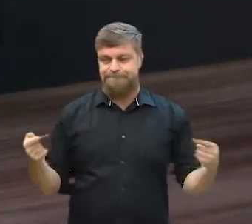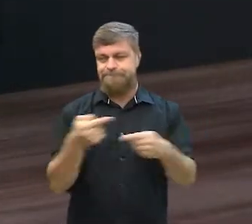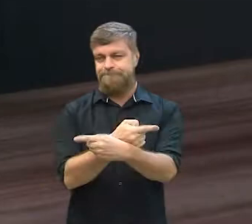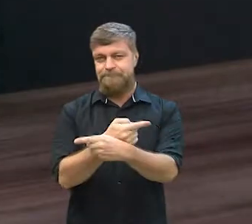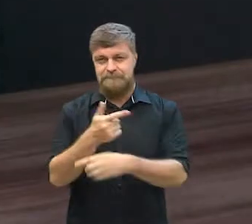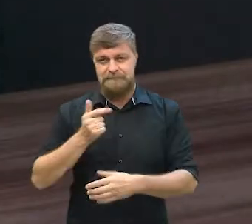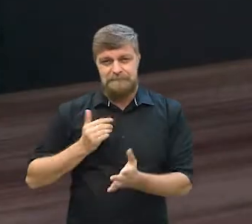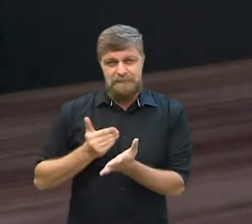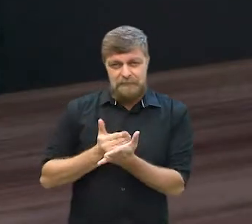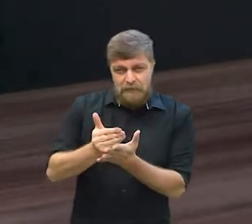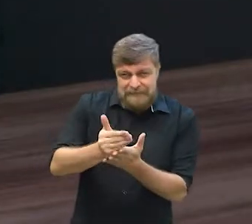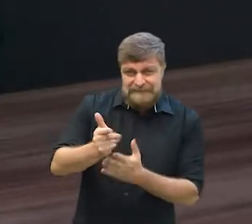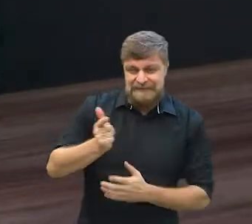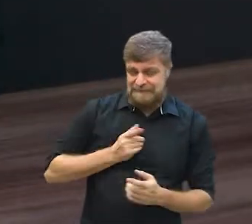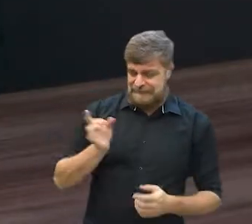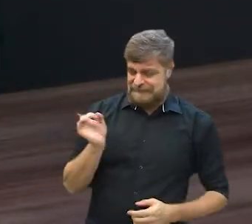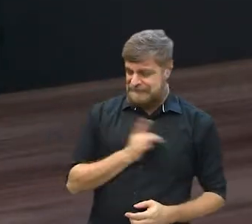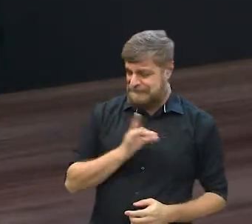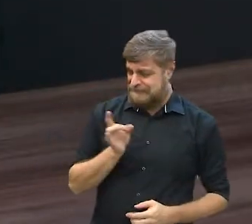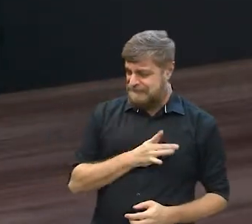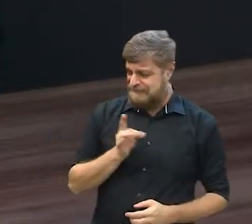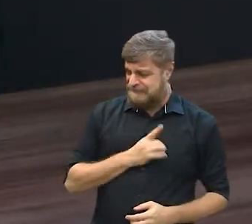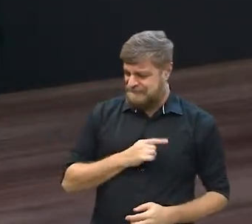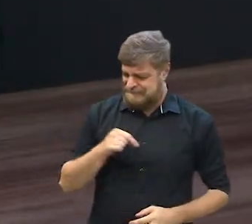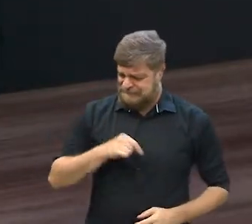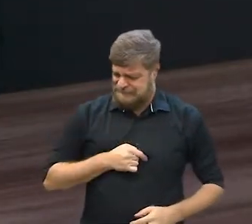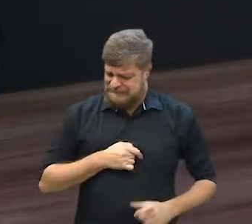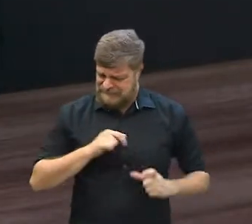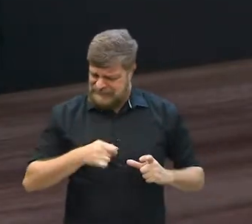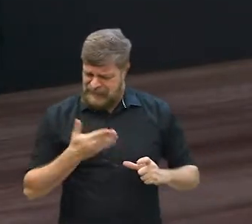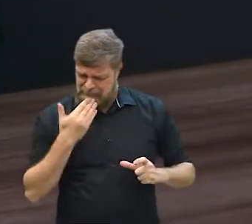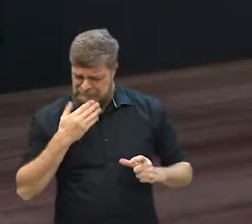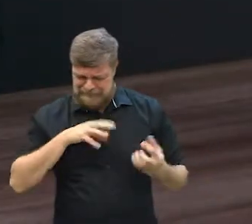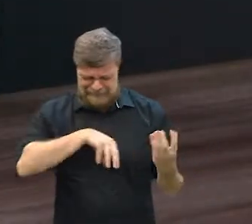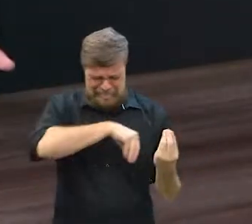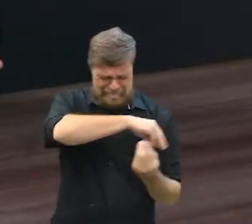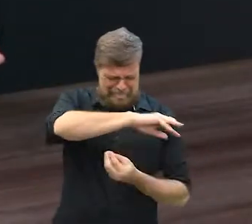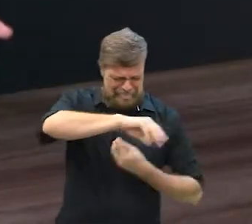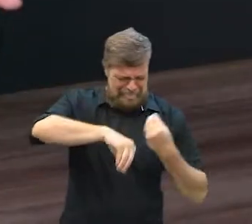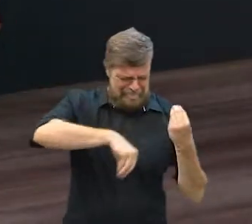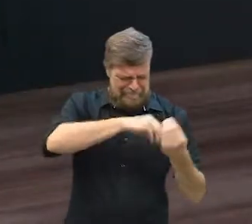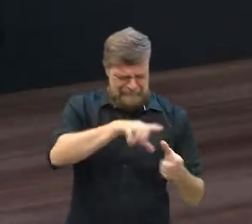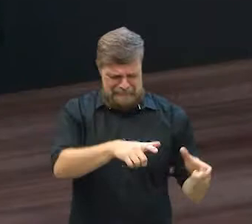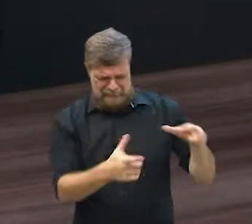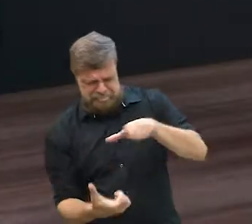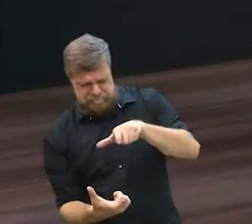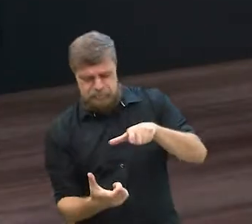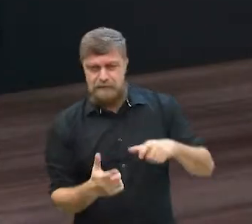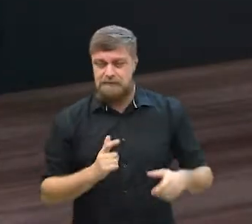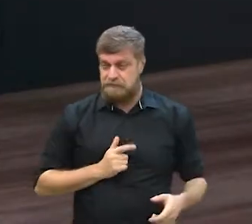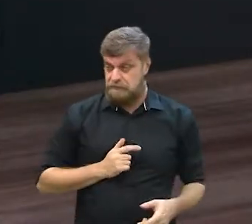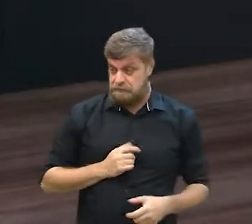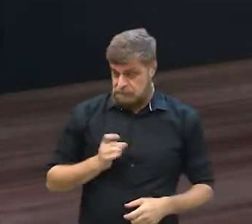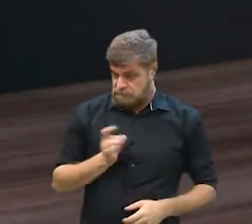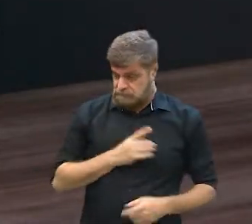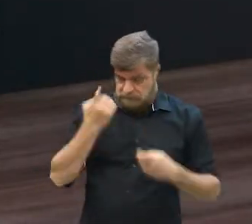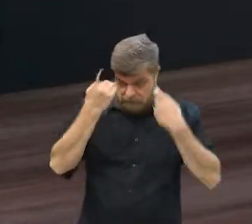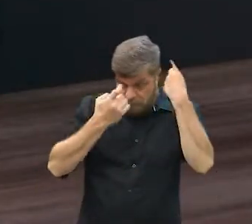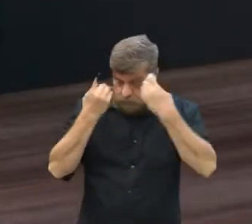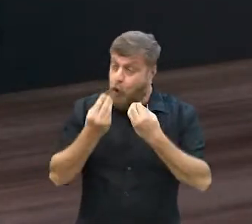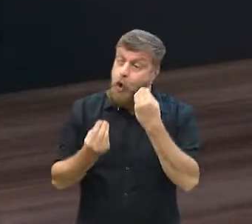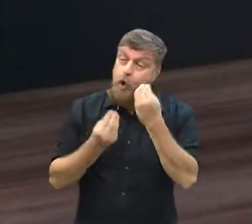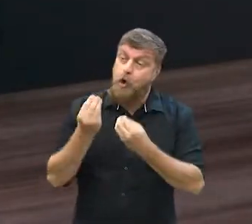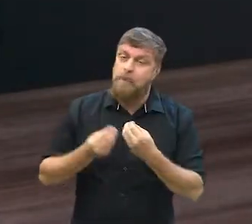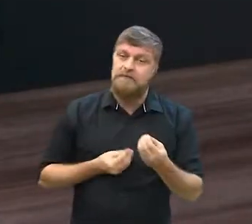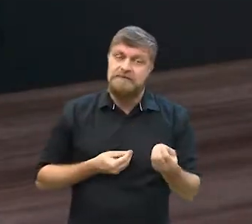há controvérsias, mas no início teve aquele medo de que, nossa, será que minha comida não vai vir toda mexida? Uma série de coisas. Como que